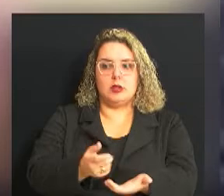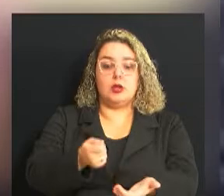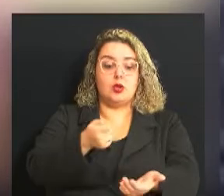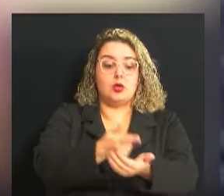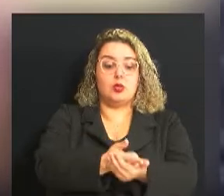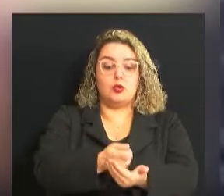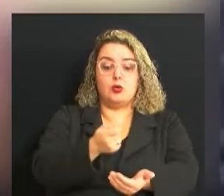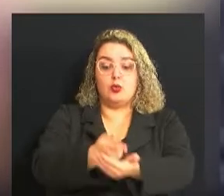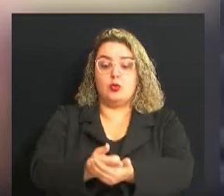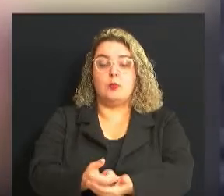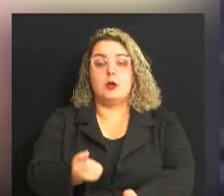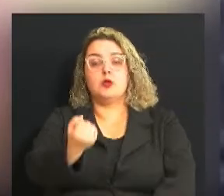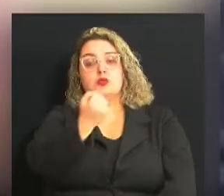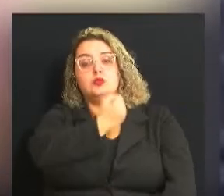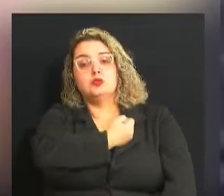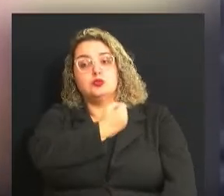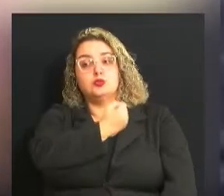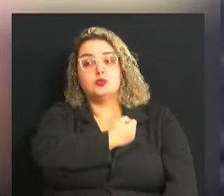número